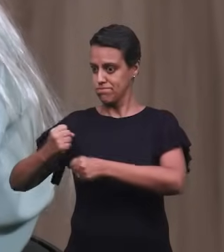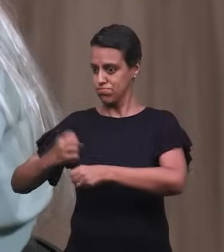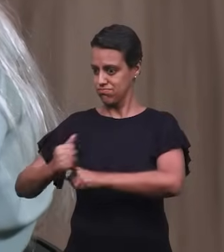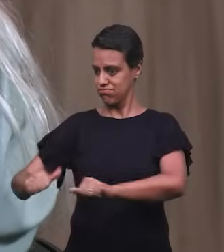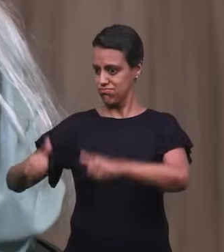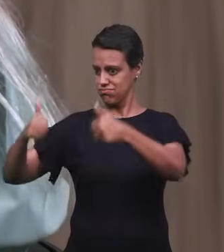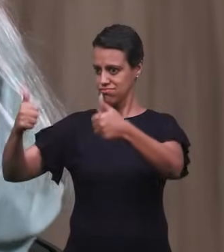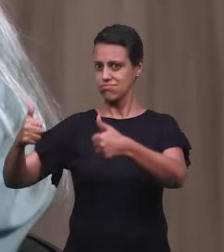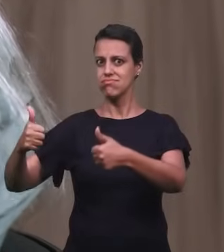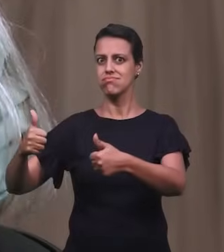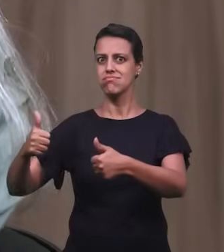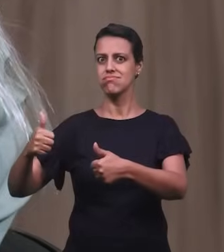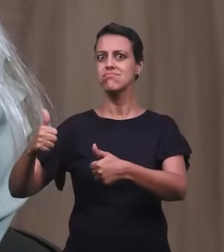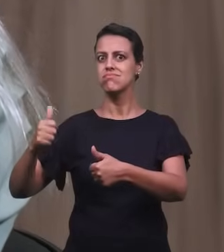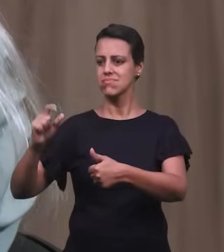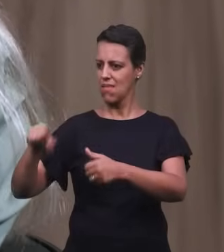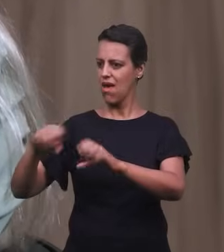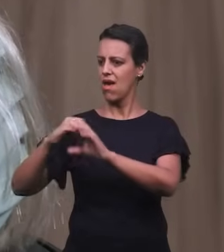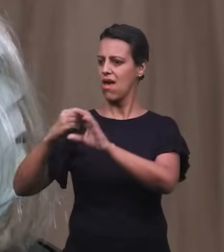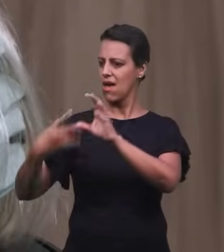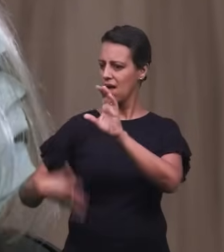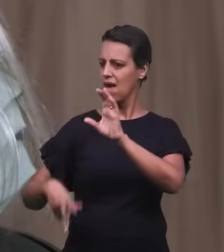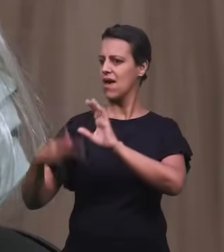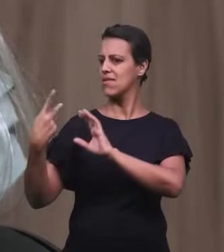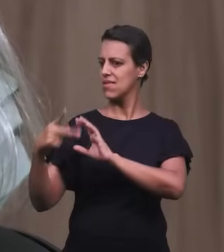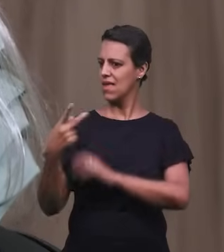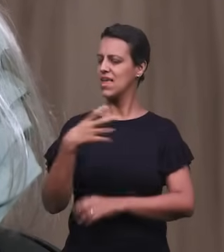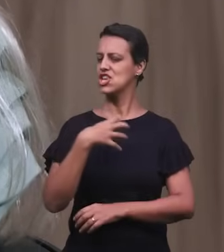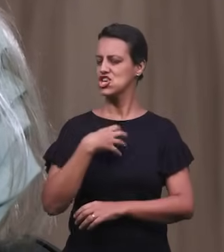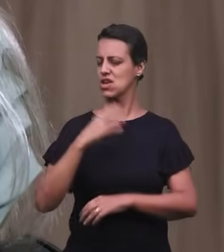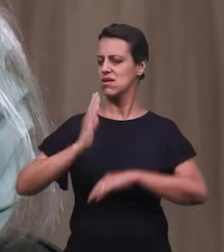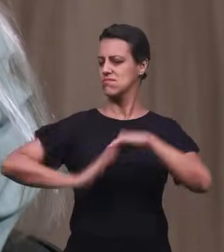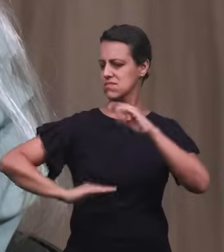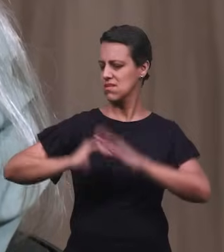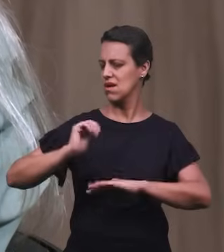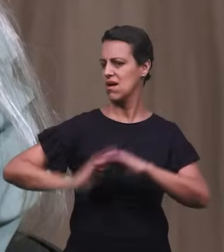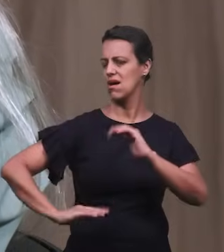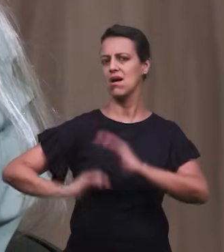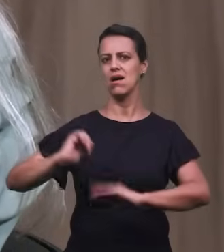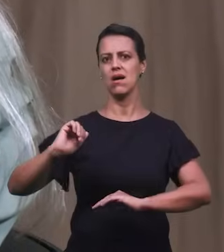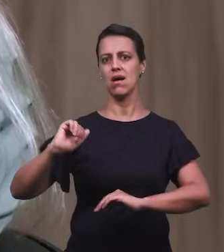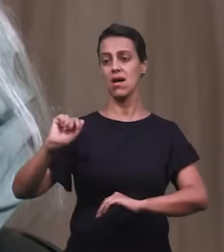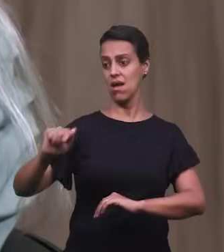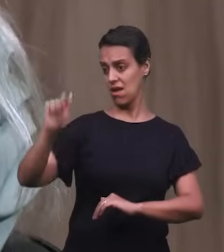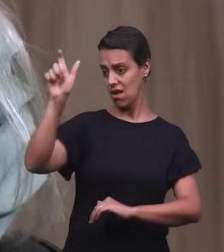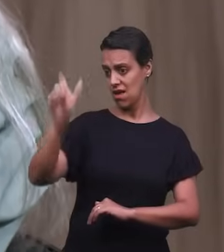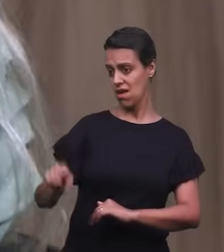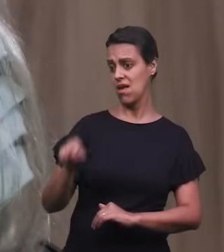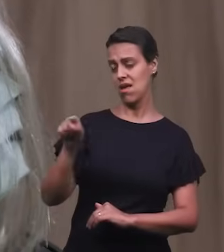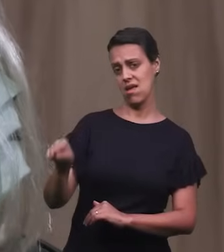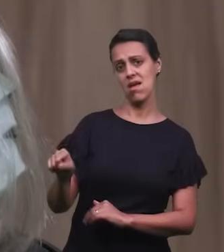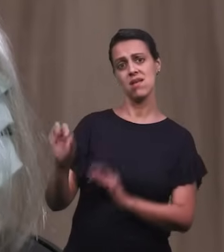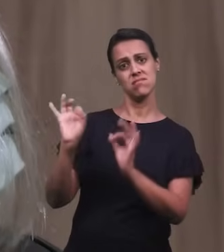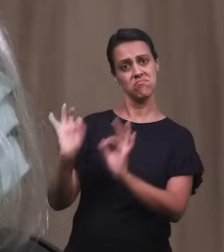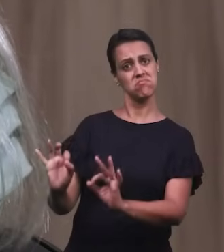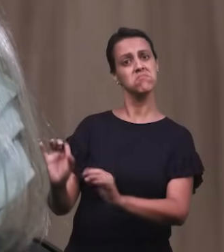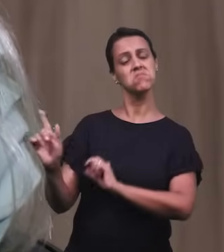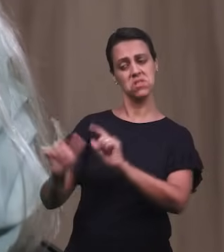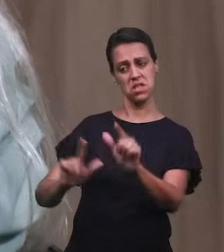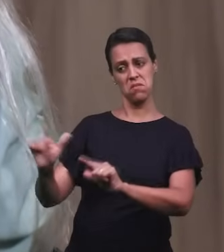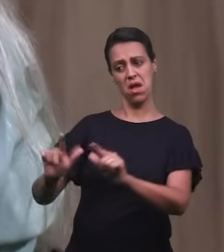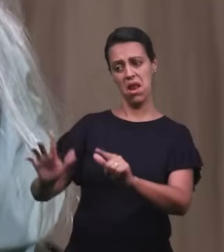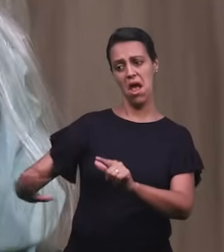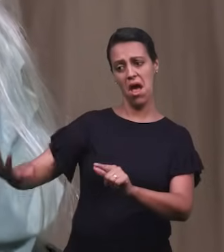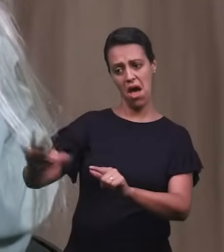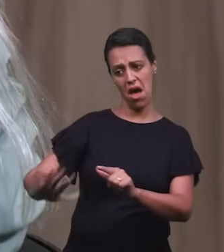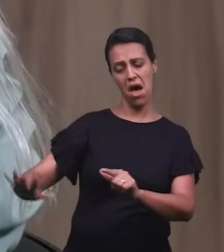características, tanto pessoais quanto habilidades, você vai ser muito bem utilizado em certas áreas.